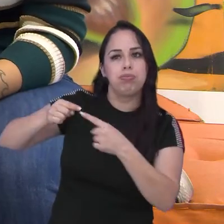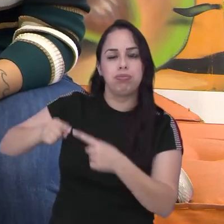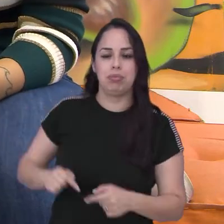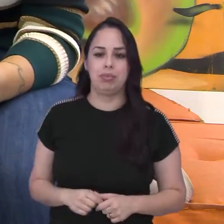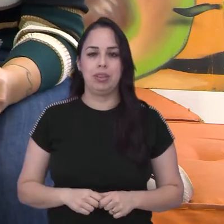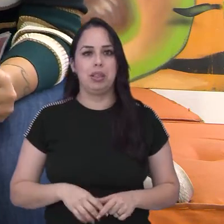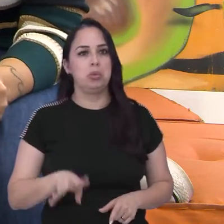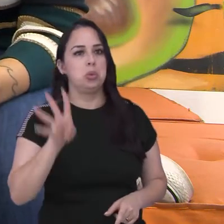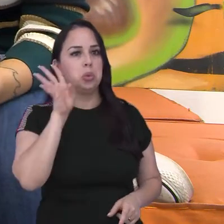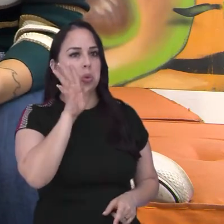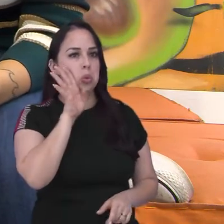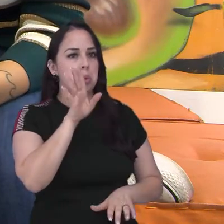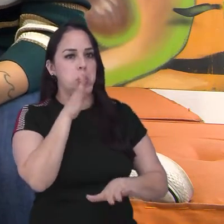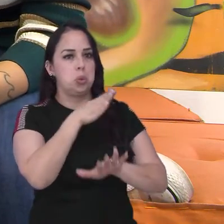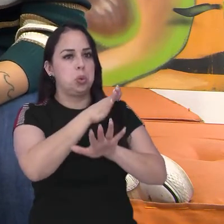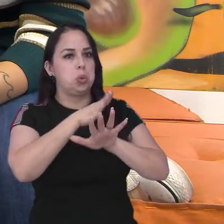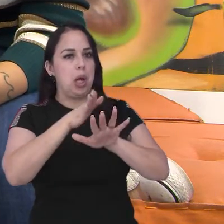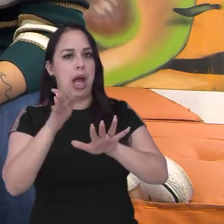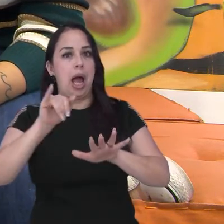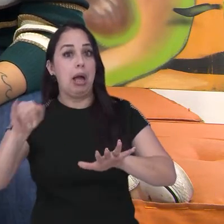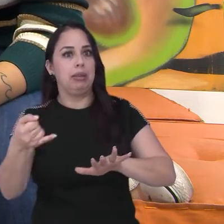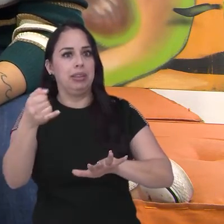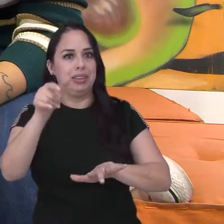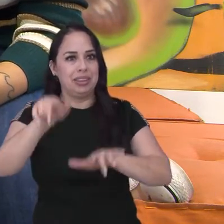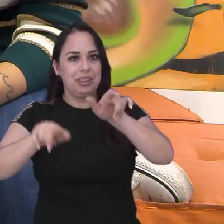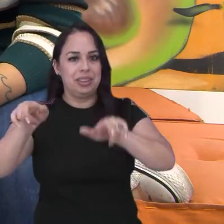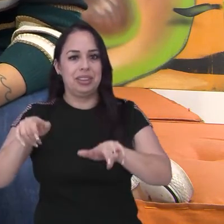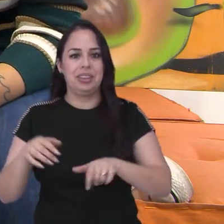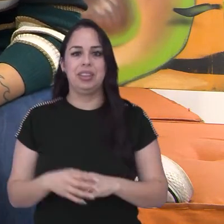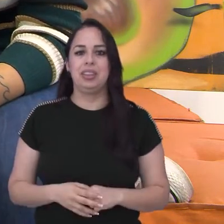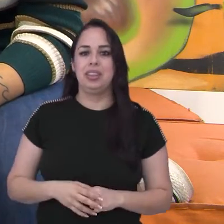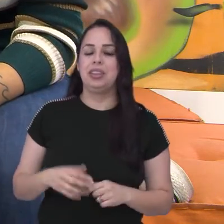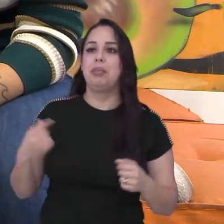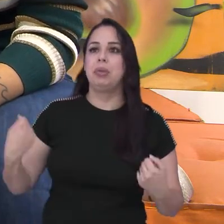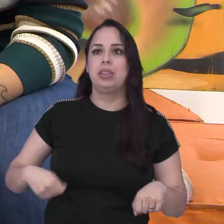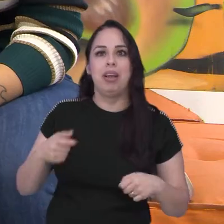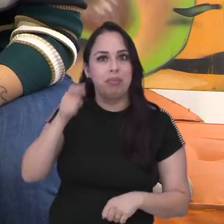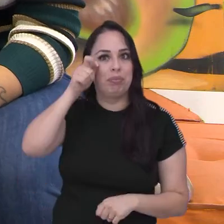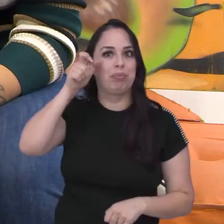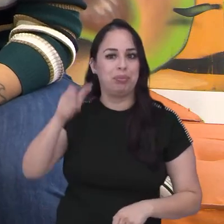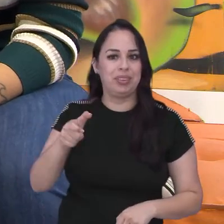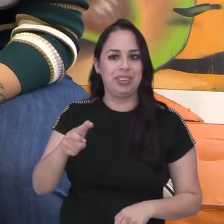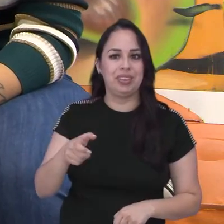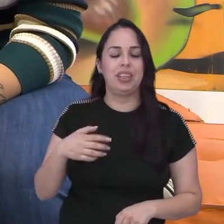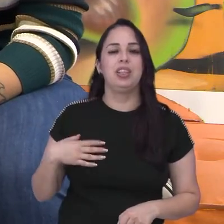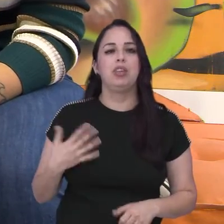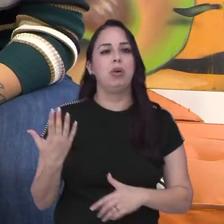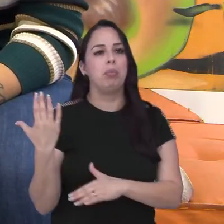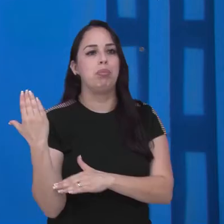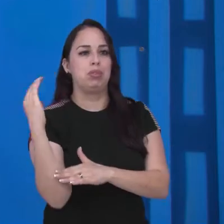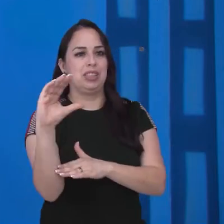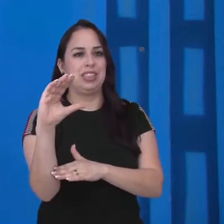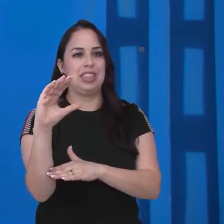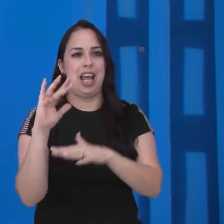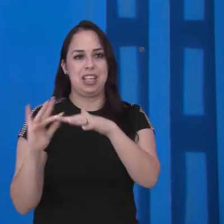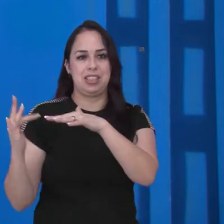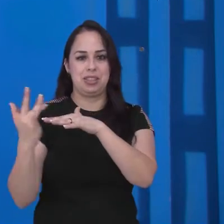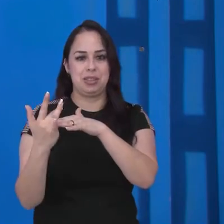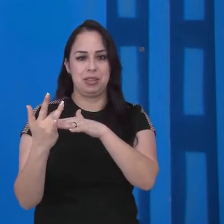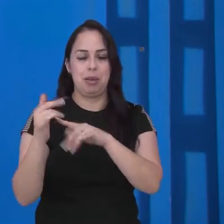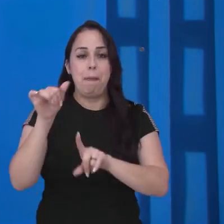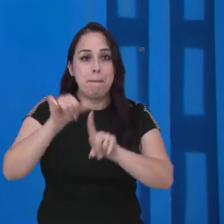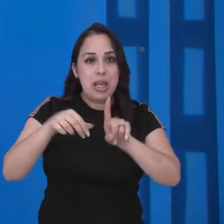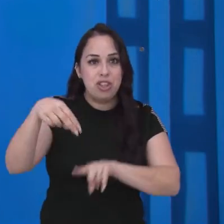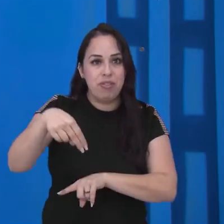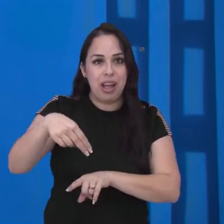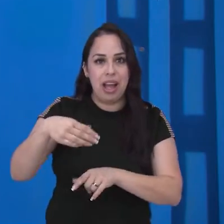ligava, né? Legal, tem bastante coisa, né, pro pessoal aproveitar. Ninguém pode reclamar, fiquem ligados aí que vai ter... A gente vai colocar a rede social, tudo mês pro de pessoal novembro